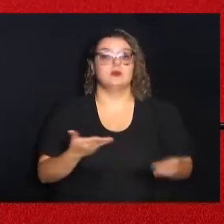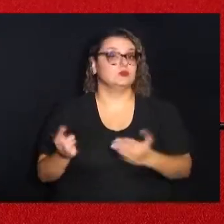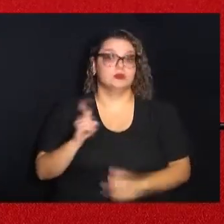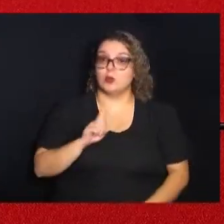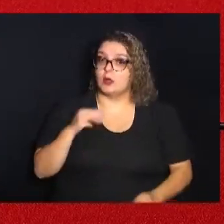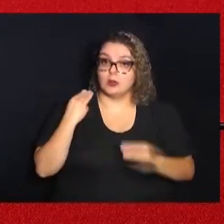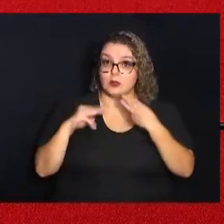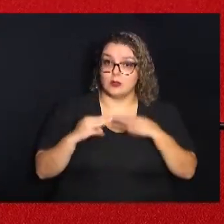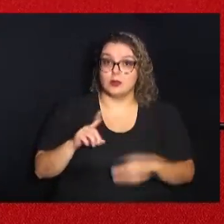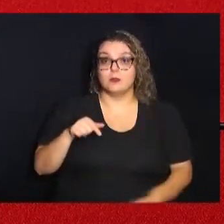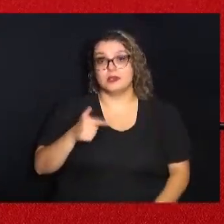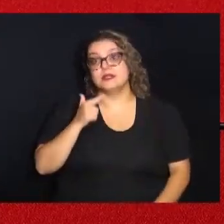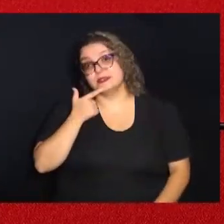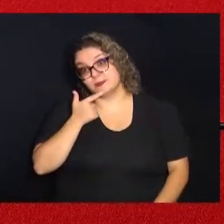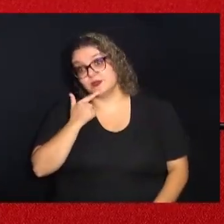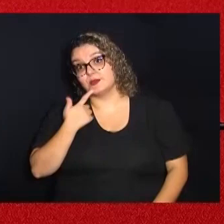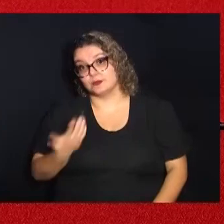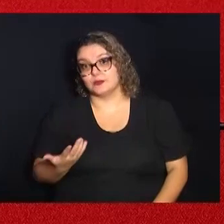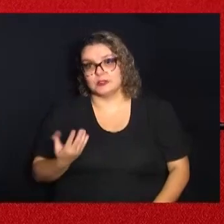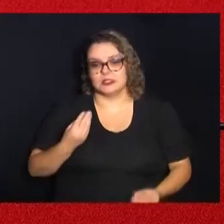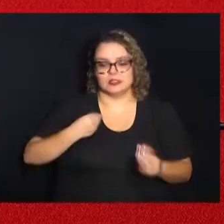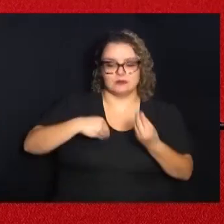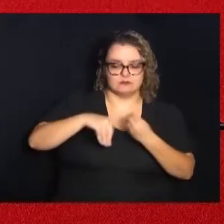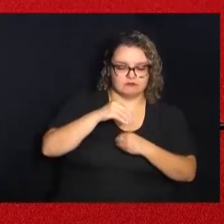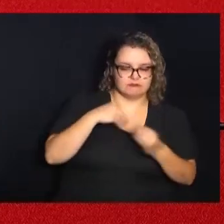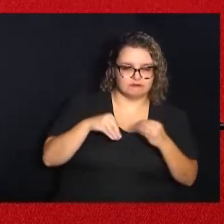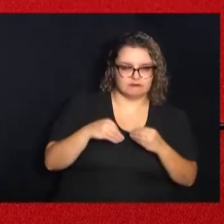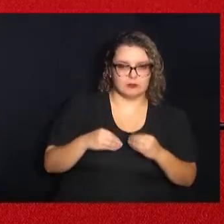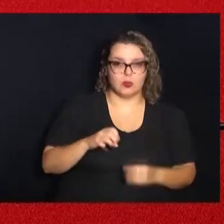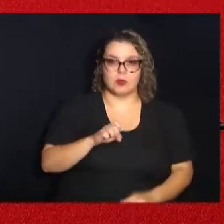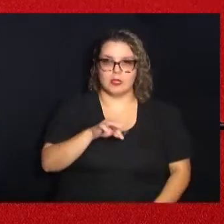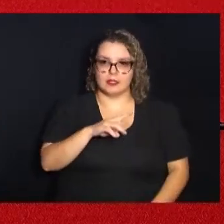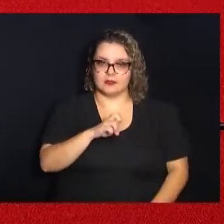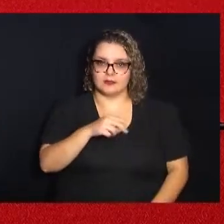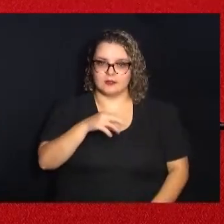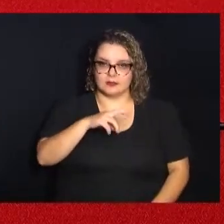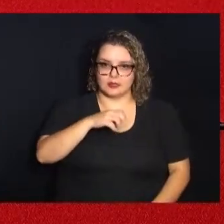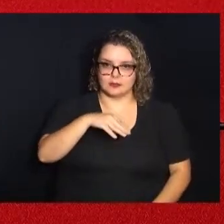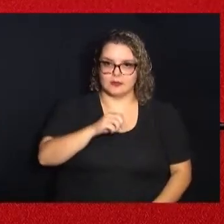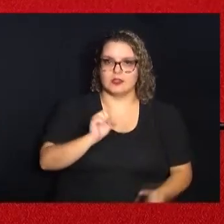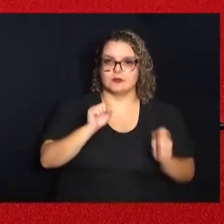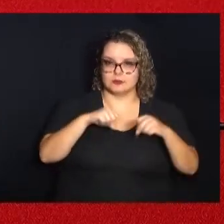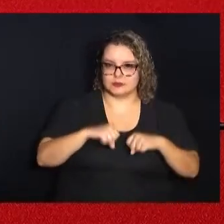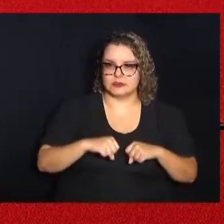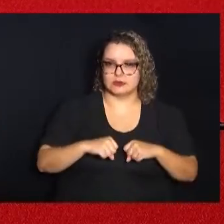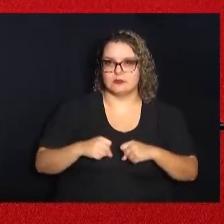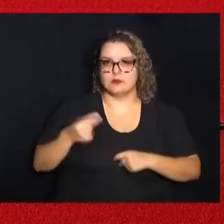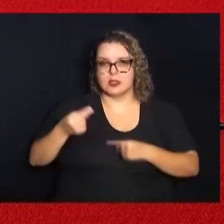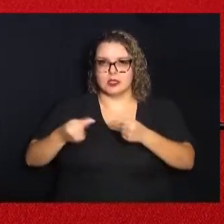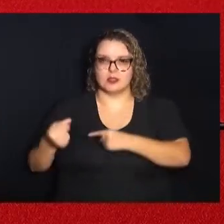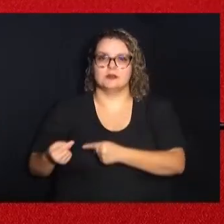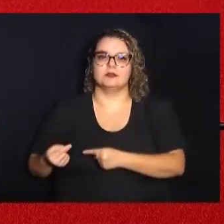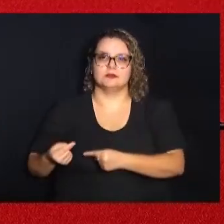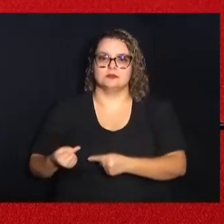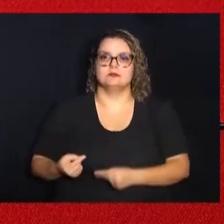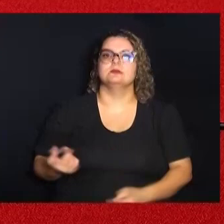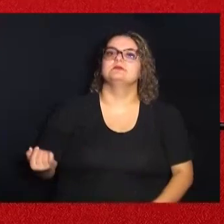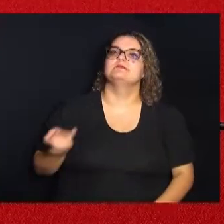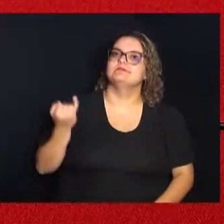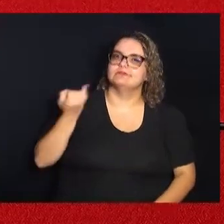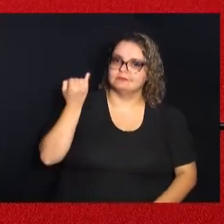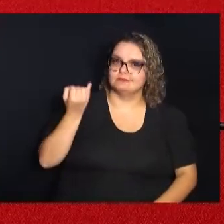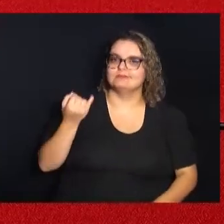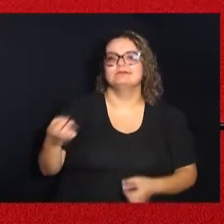esse espetáculo não é um musical, mas ele é uma comédia. Então ele mistura o entretenimento, sim, mas com uma discussão